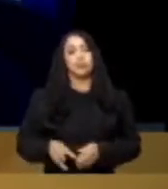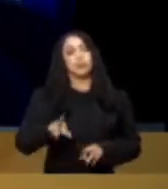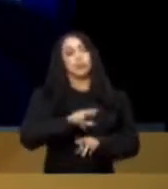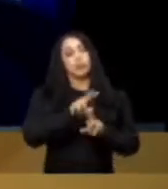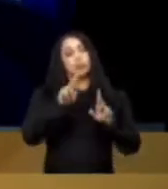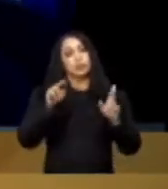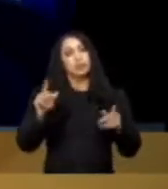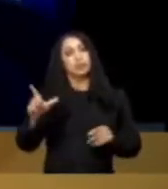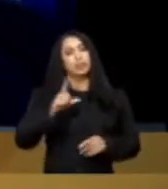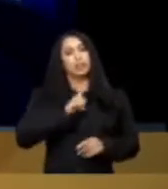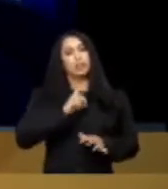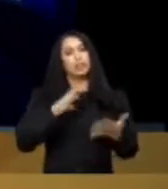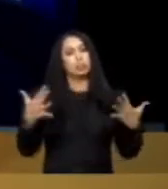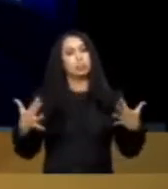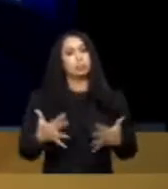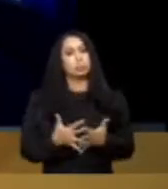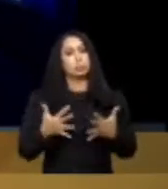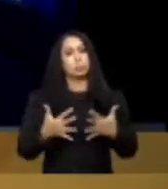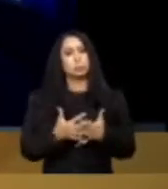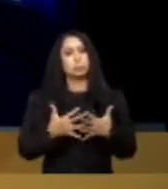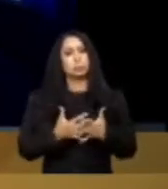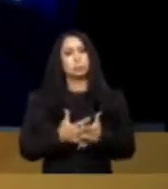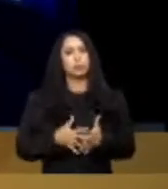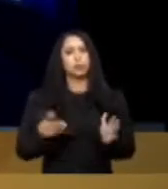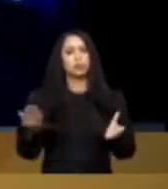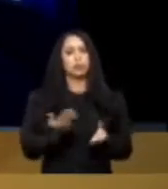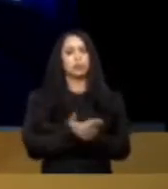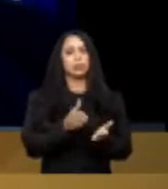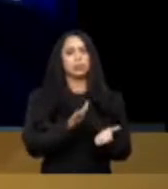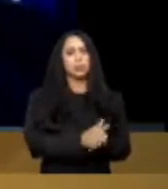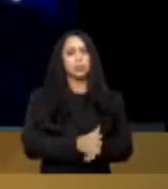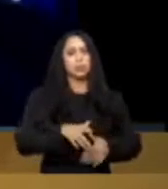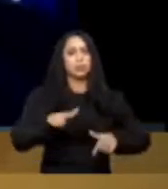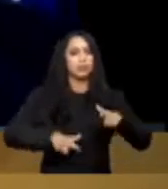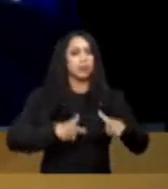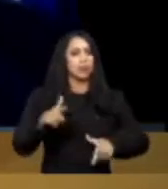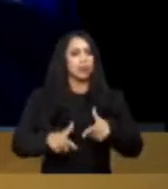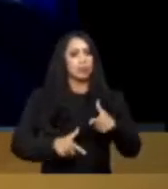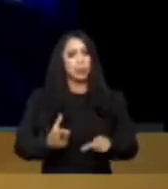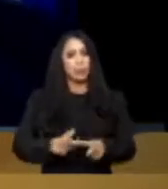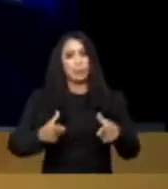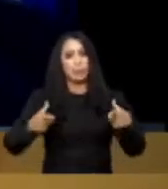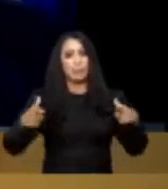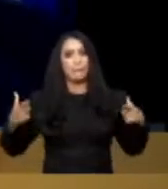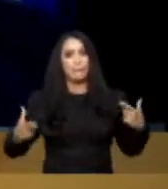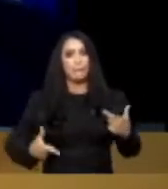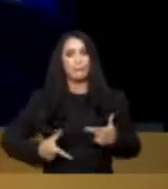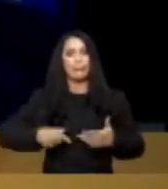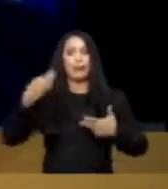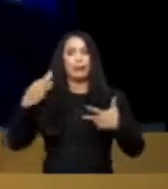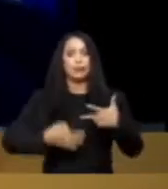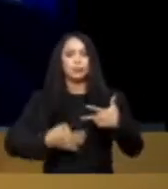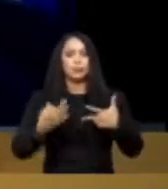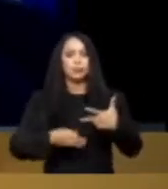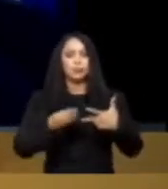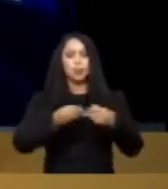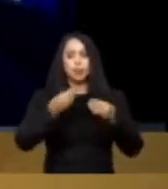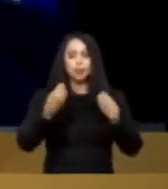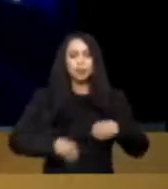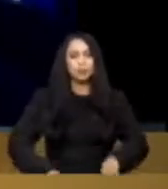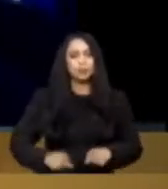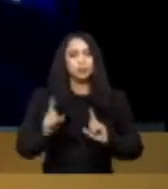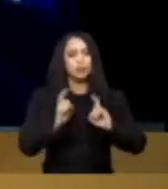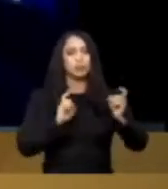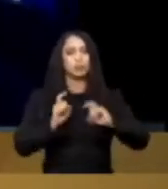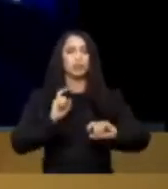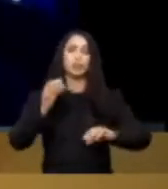de modo diverso, haveria tumulto processual e sobrecarga de trabalho para o judiciário, com manifesto prejuízo à administração da justiça